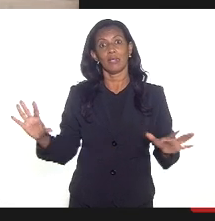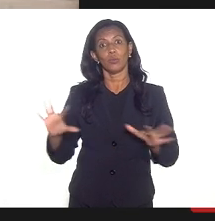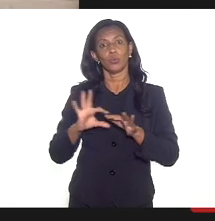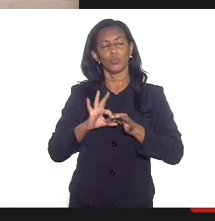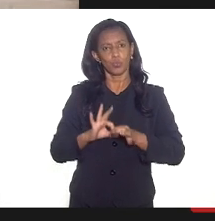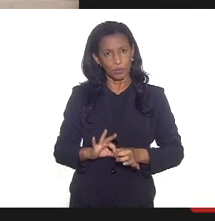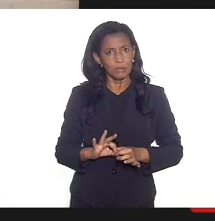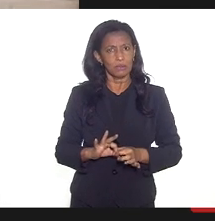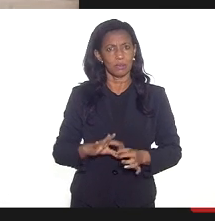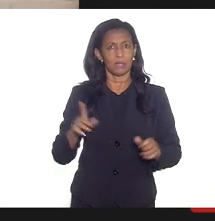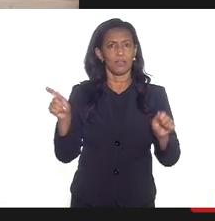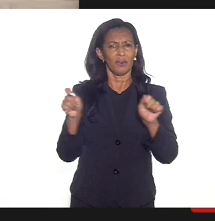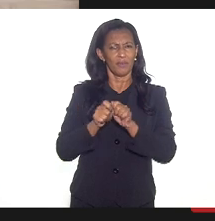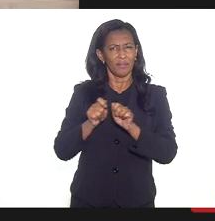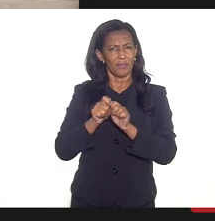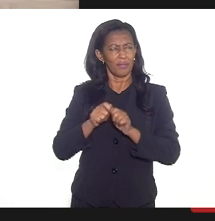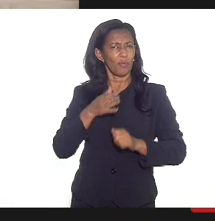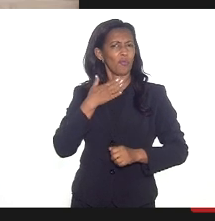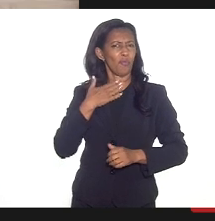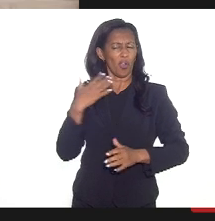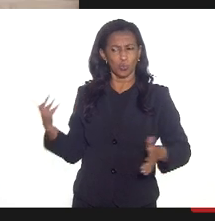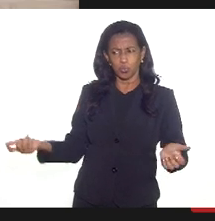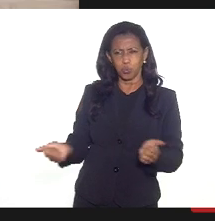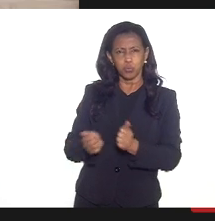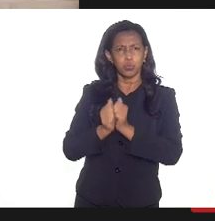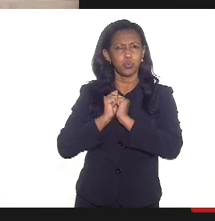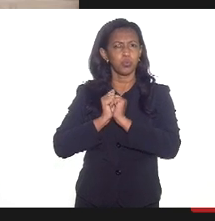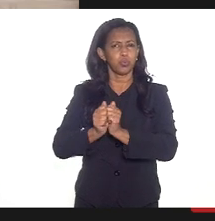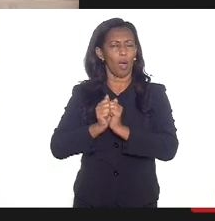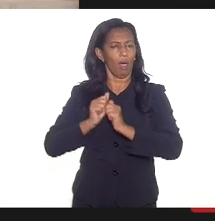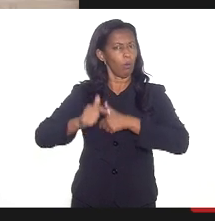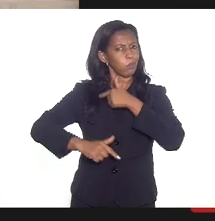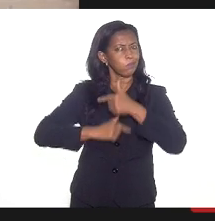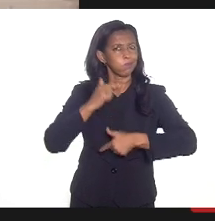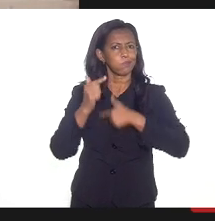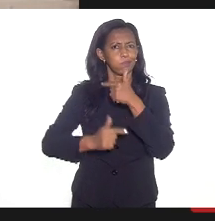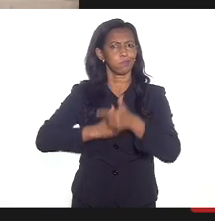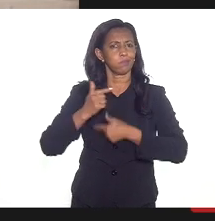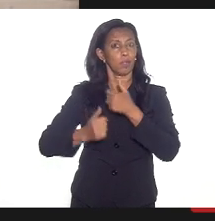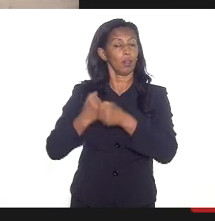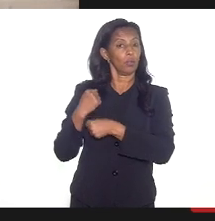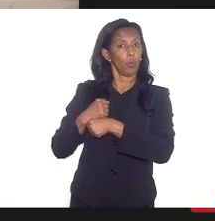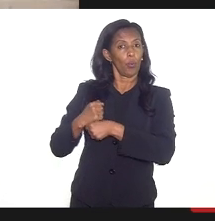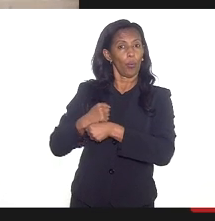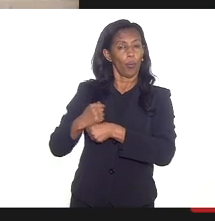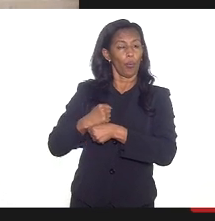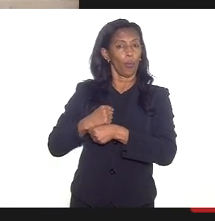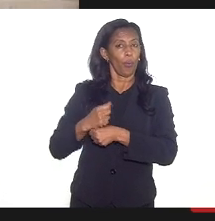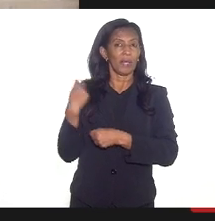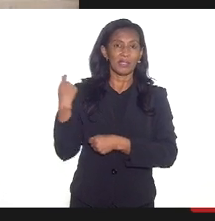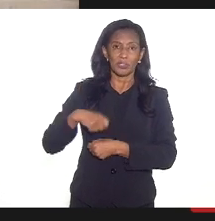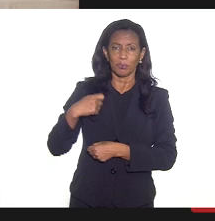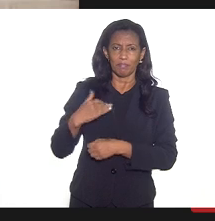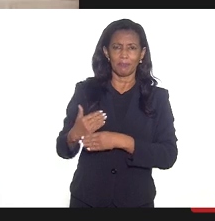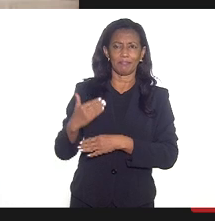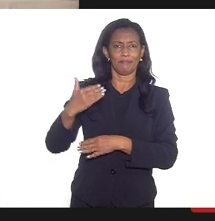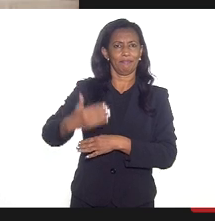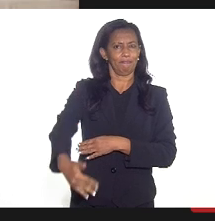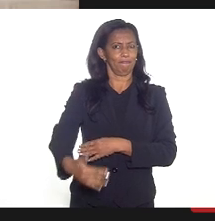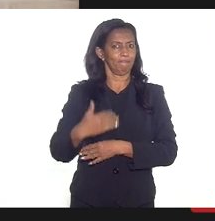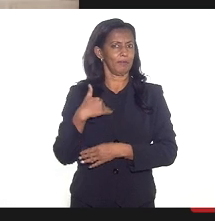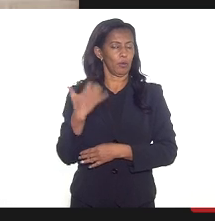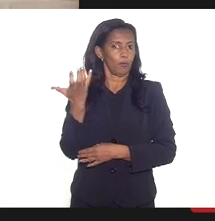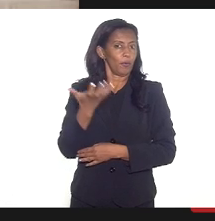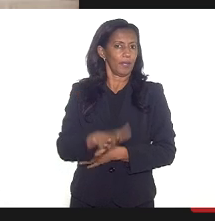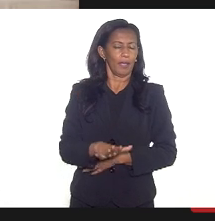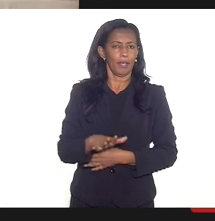conosco, fazendo coro à nossa luta. É uma luta que vem de décadas e a gente precisa avançar. Eu não quero me